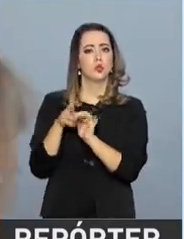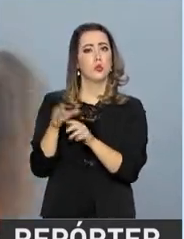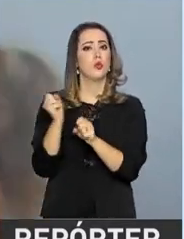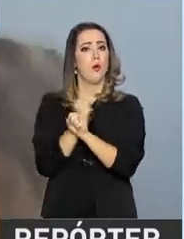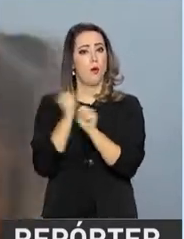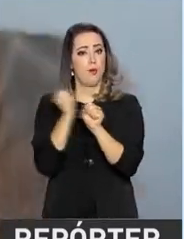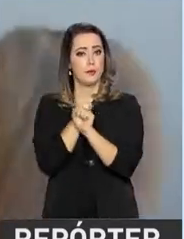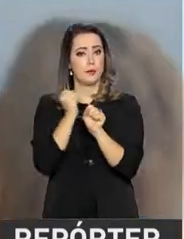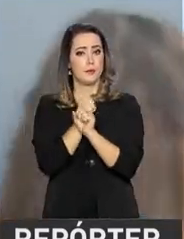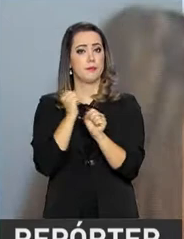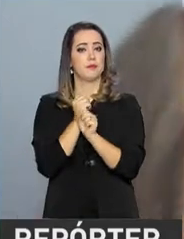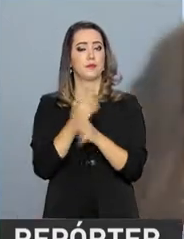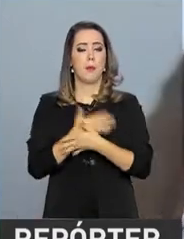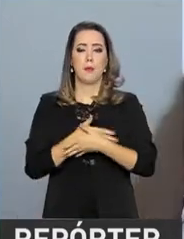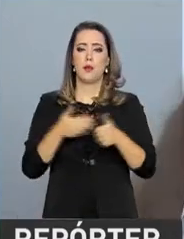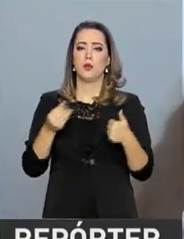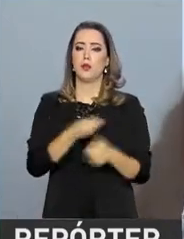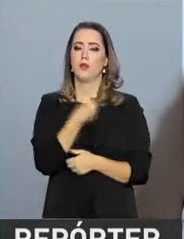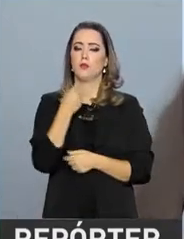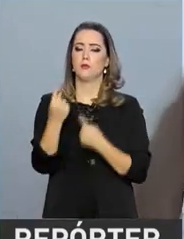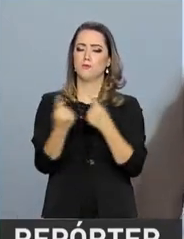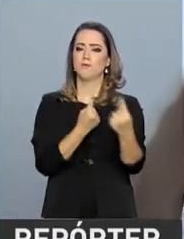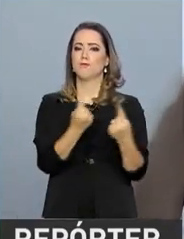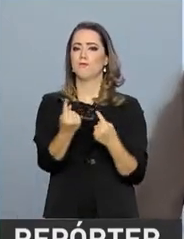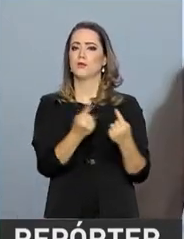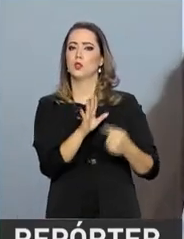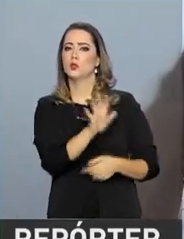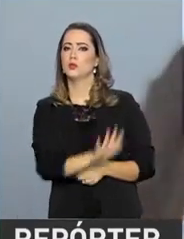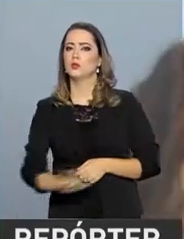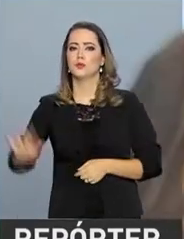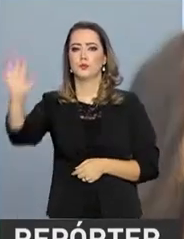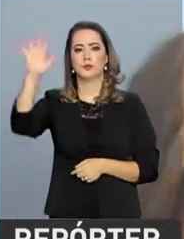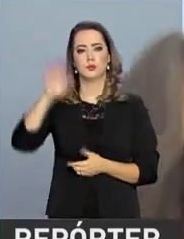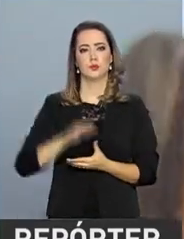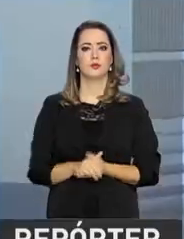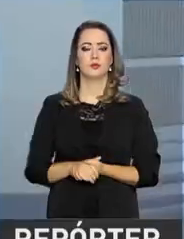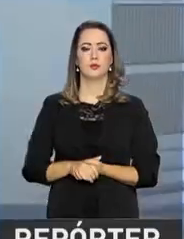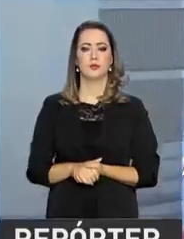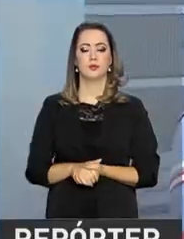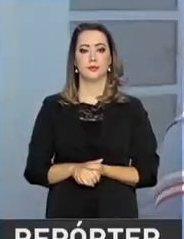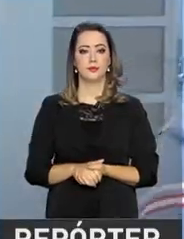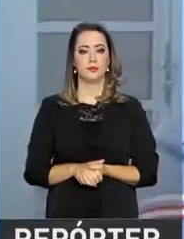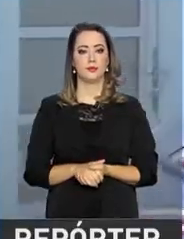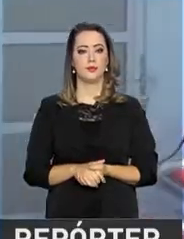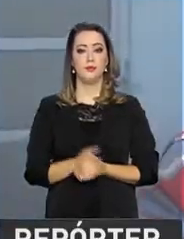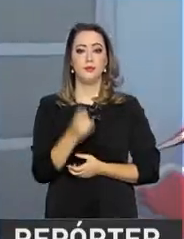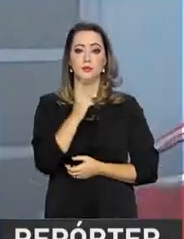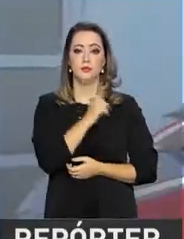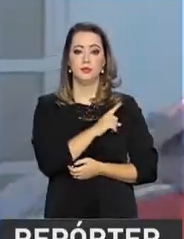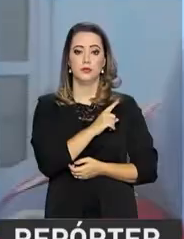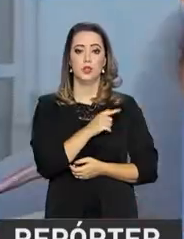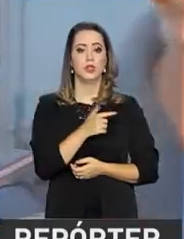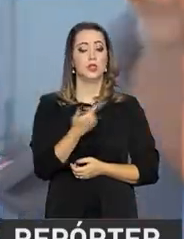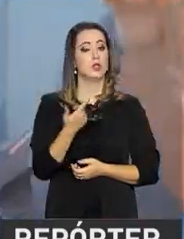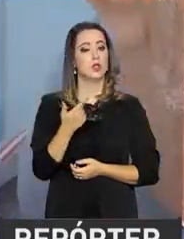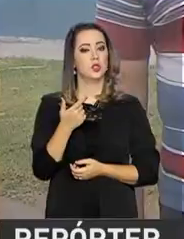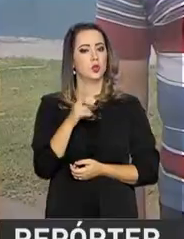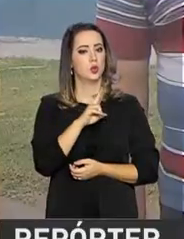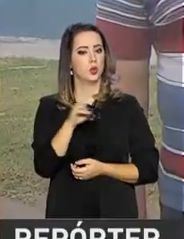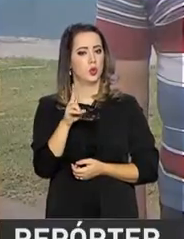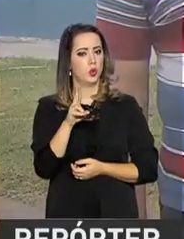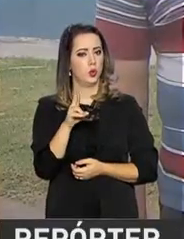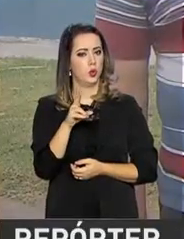a vida de cada um dos brasileiros pelo país inteiro jorge pavarotti não tem esse nome à toa